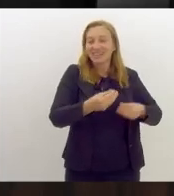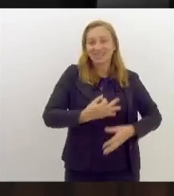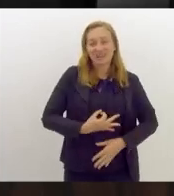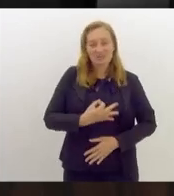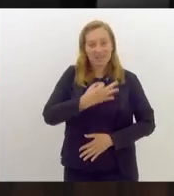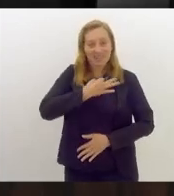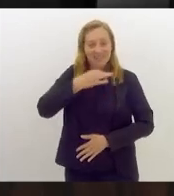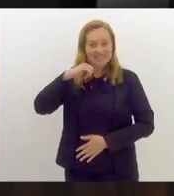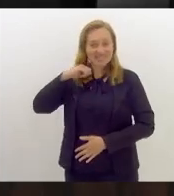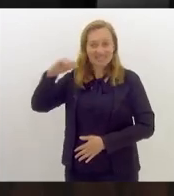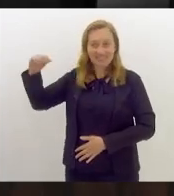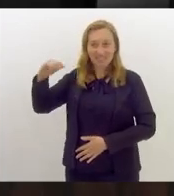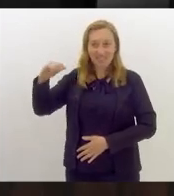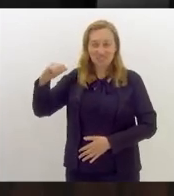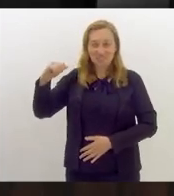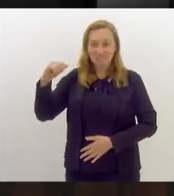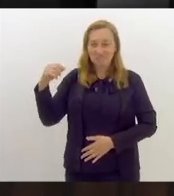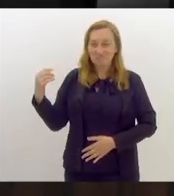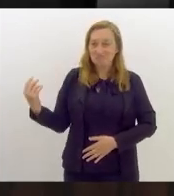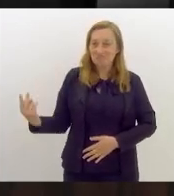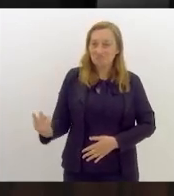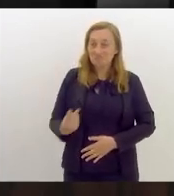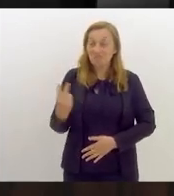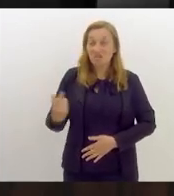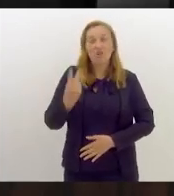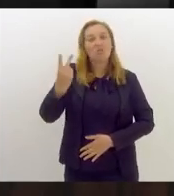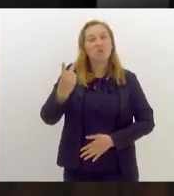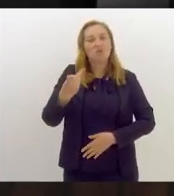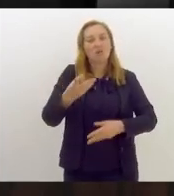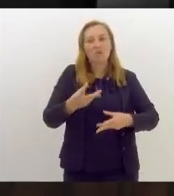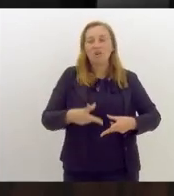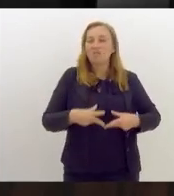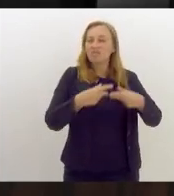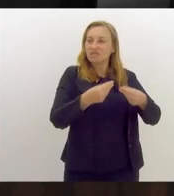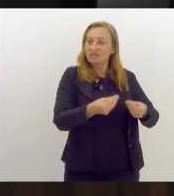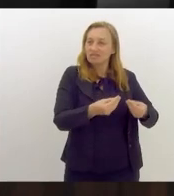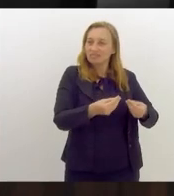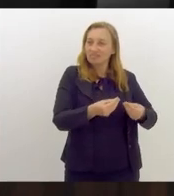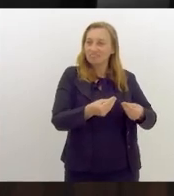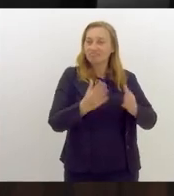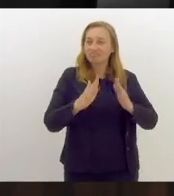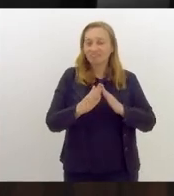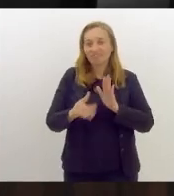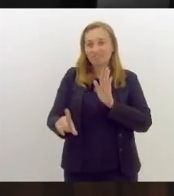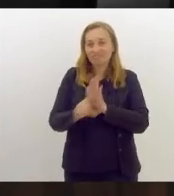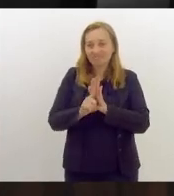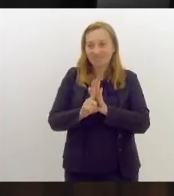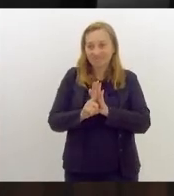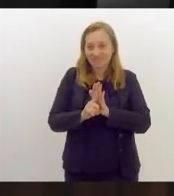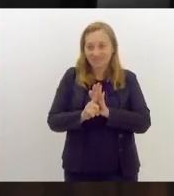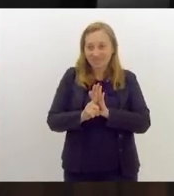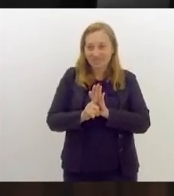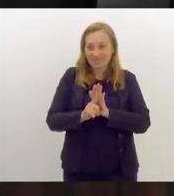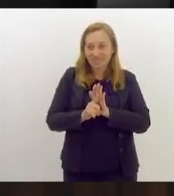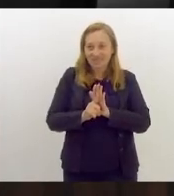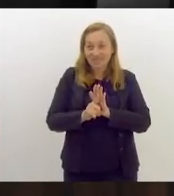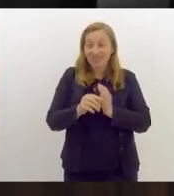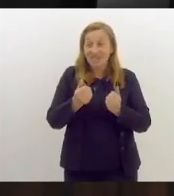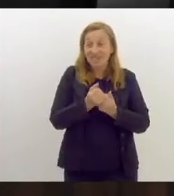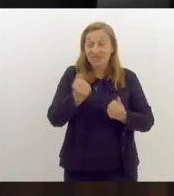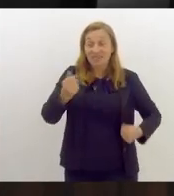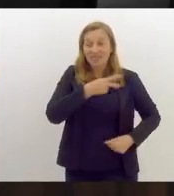medalha Tiradentes maior honraria oferecida por essa casa Legislativa ao excelentíssimo